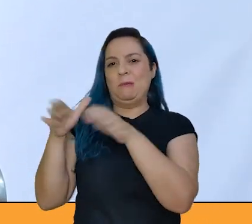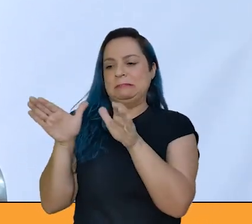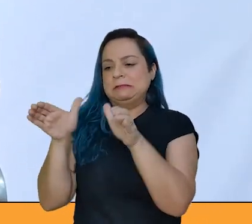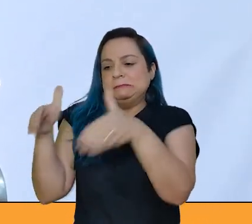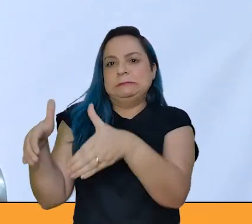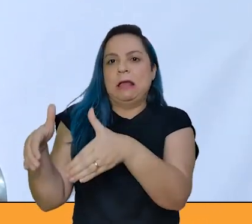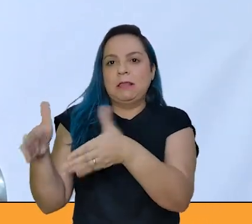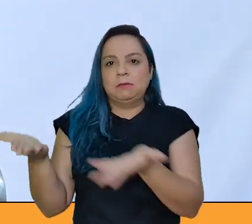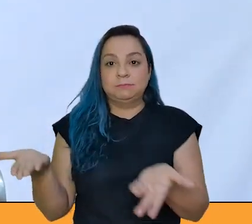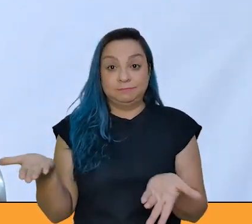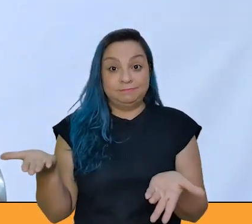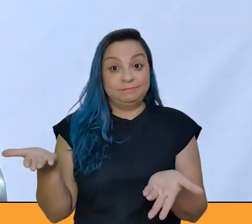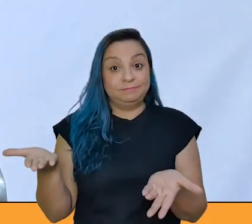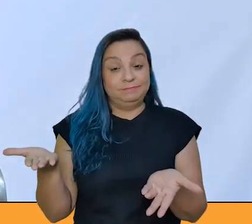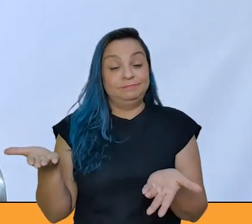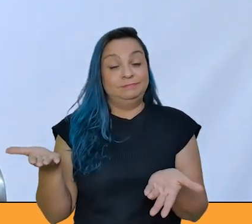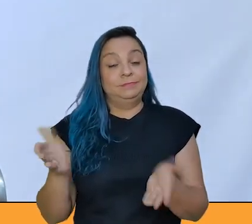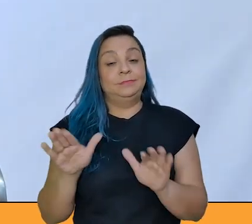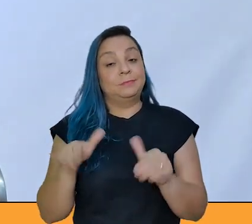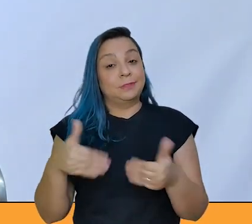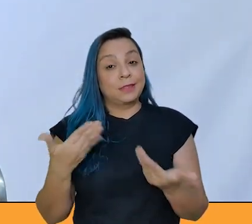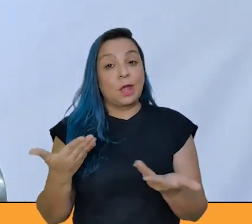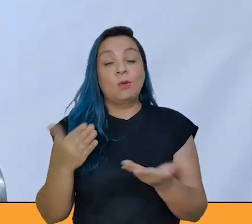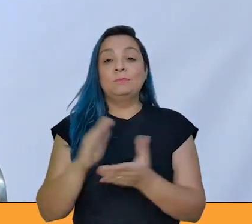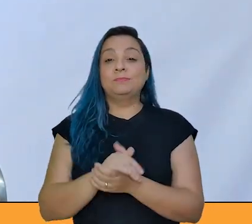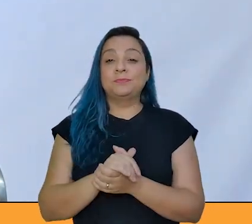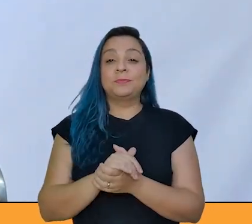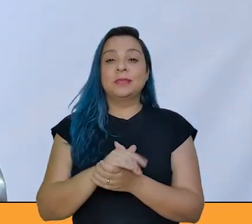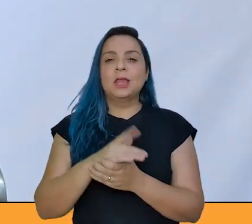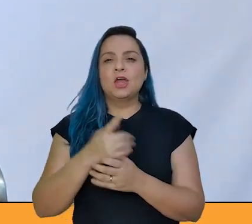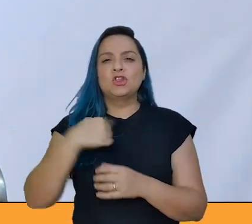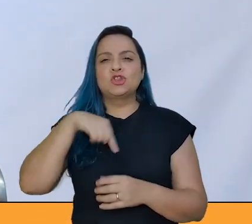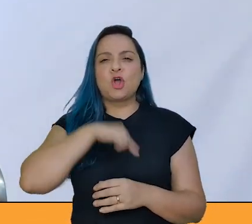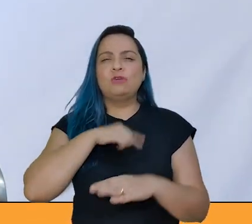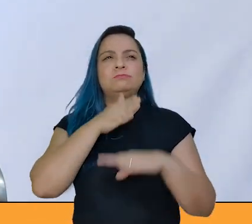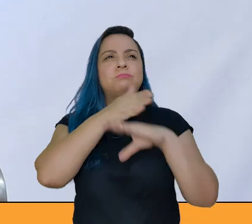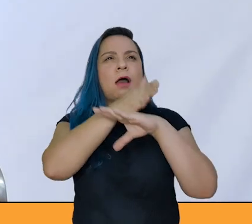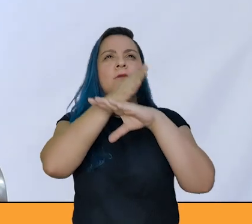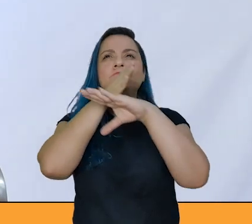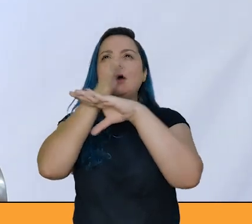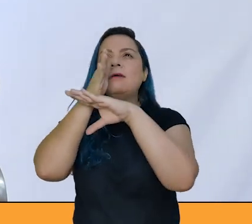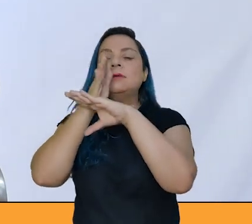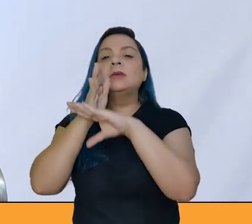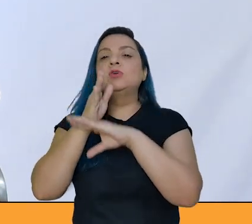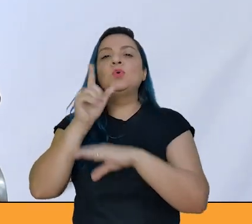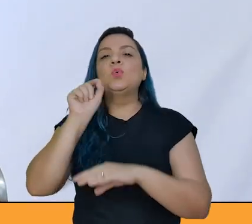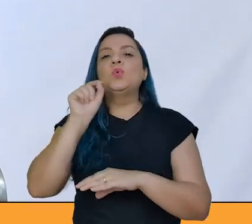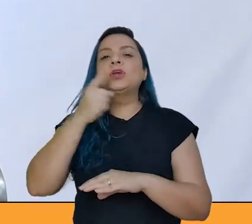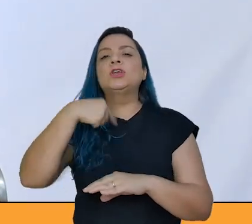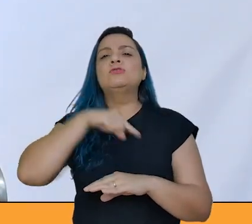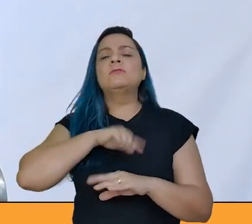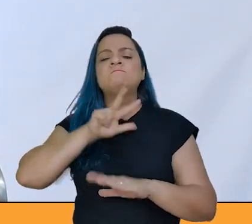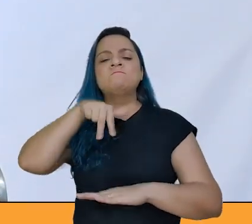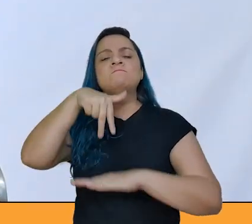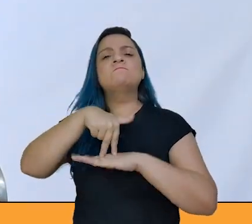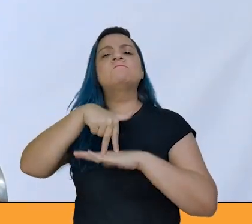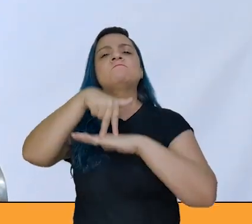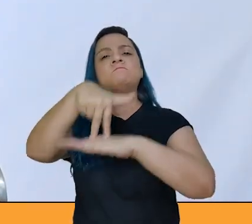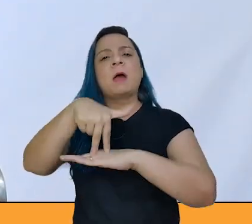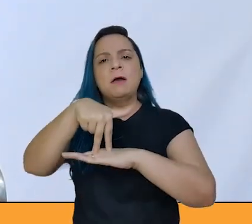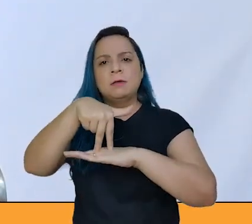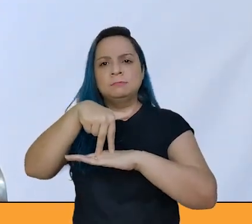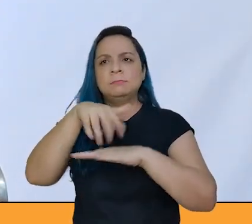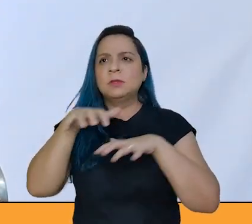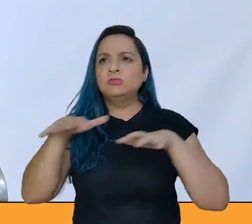pessoas socialmente, mas também nesse lugar de quando a gente acessa, o que a gente está querendo dizer também com permanência nesses